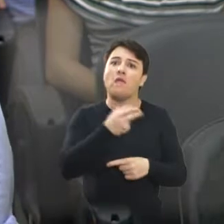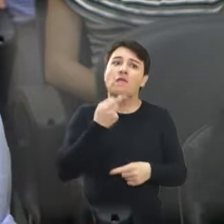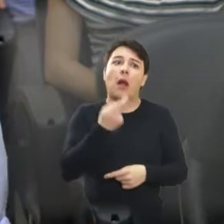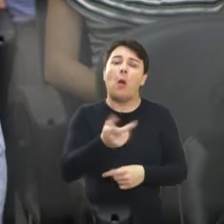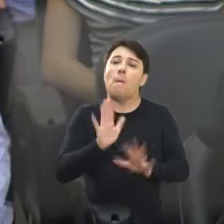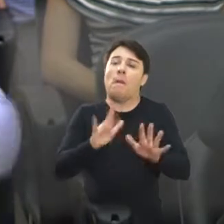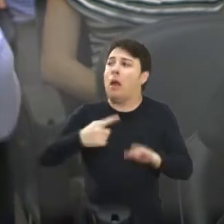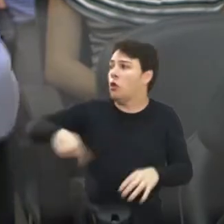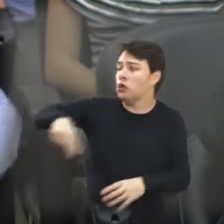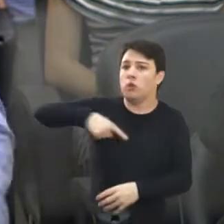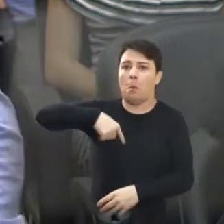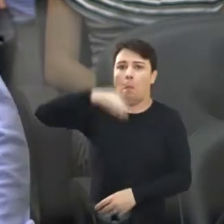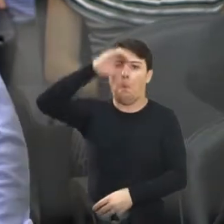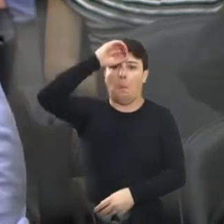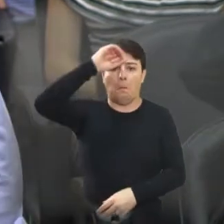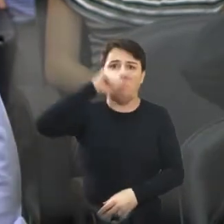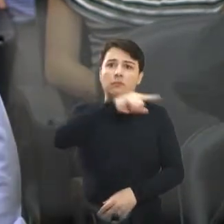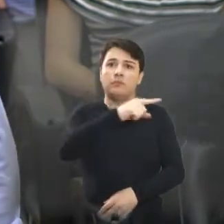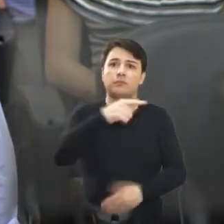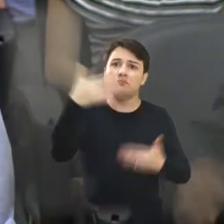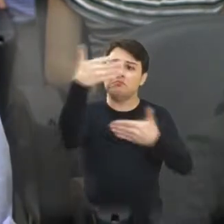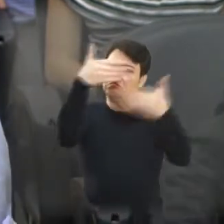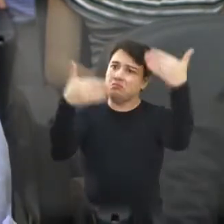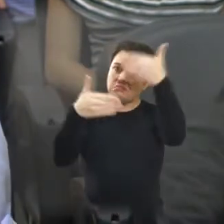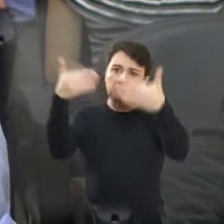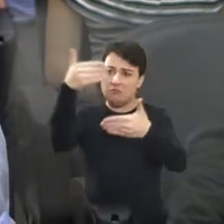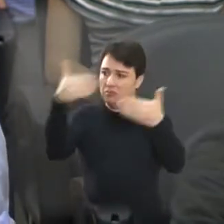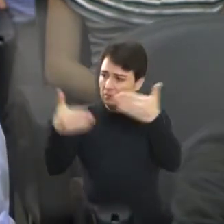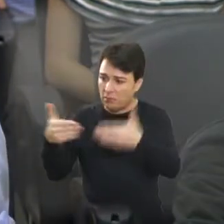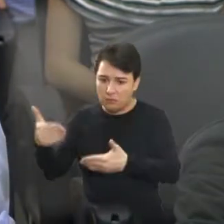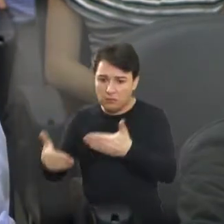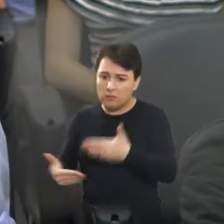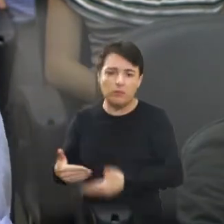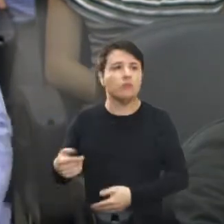aqui, né? As planilhas que estão sendo colocadas aí no